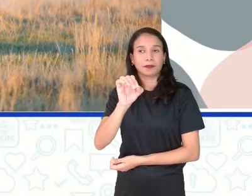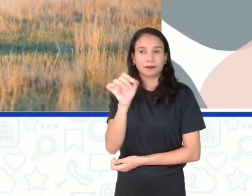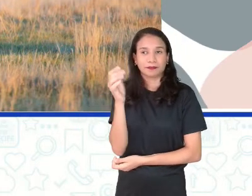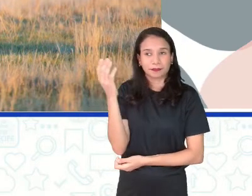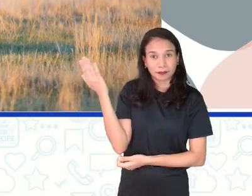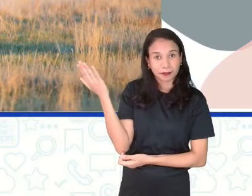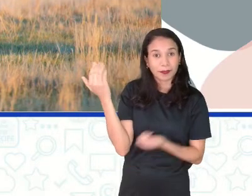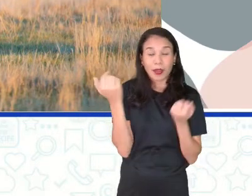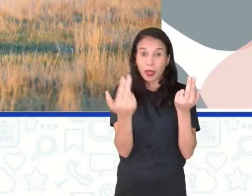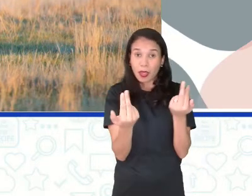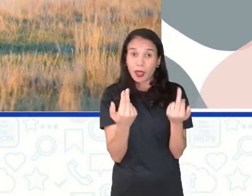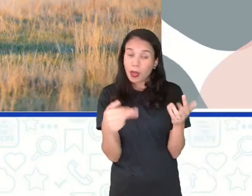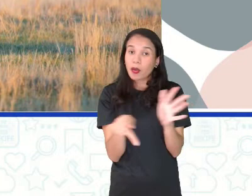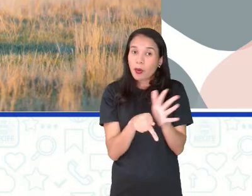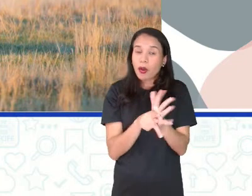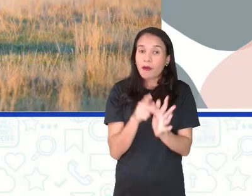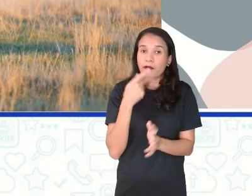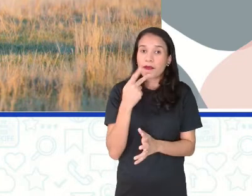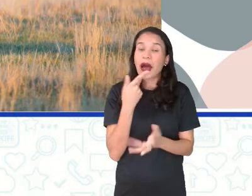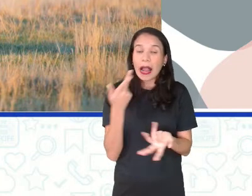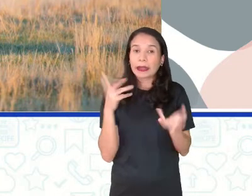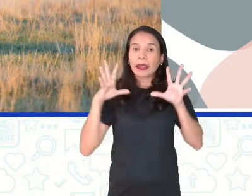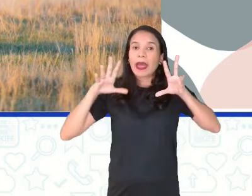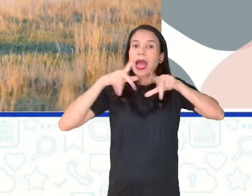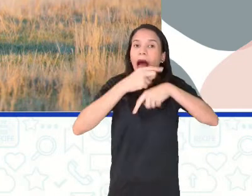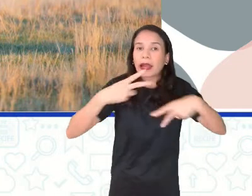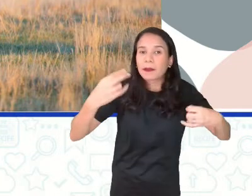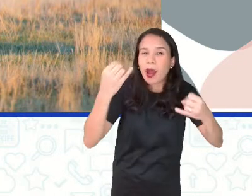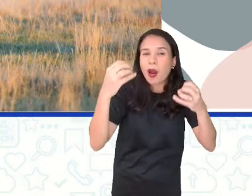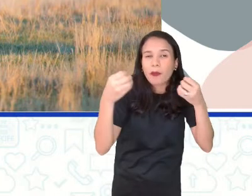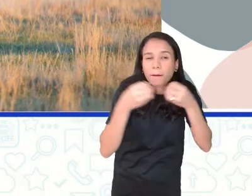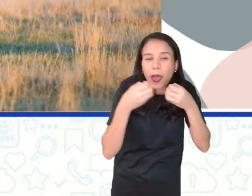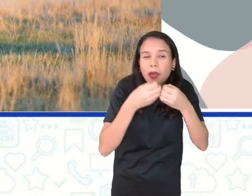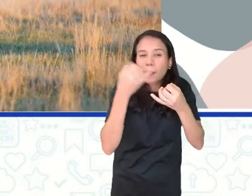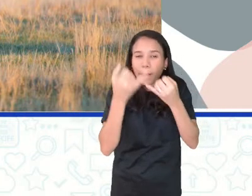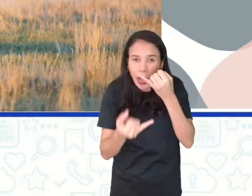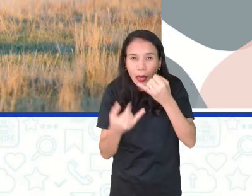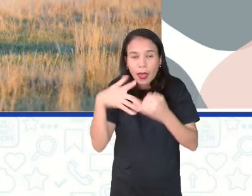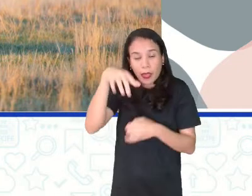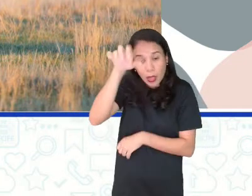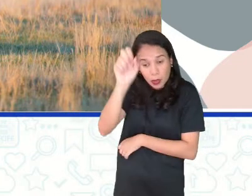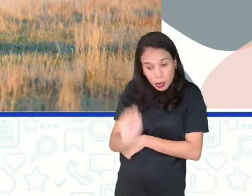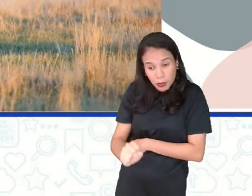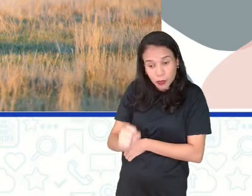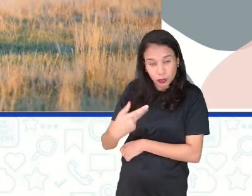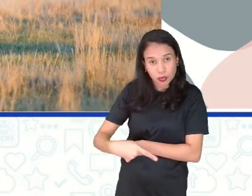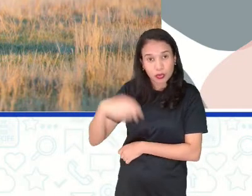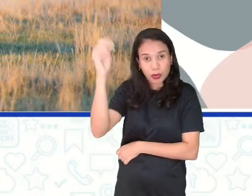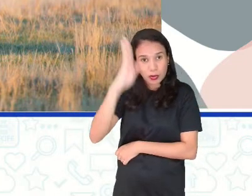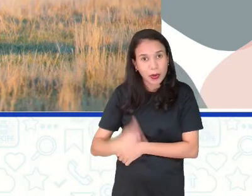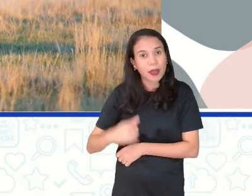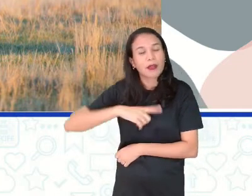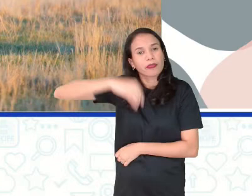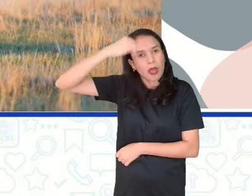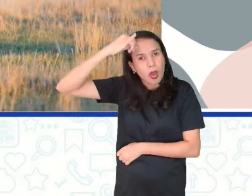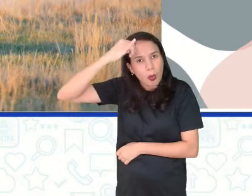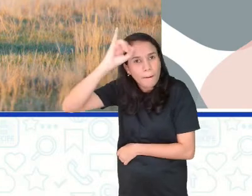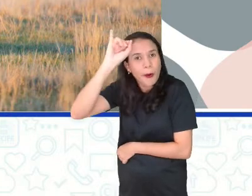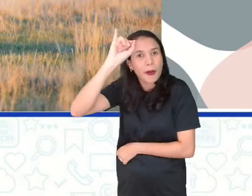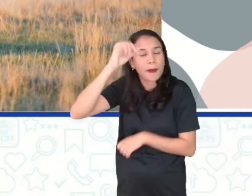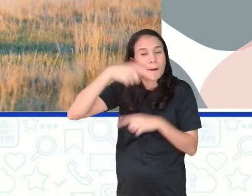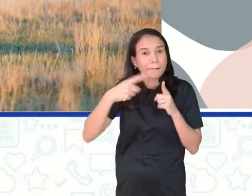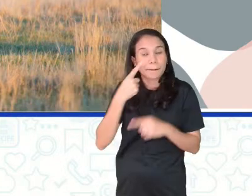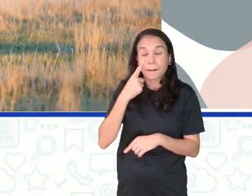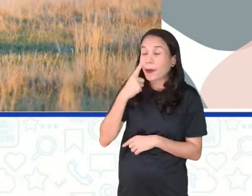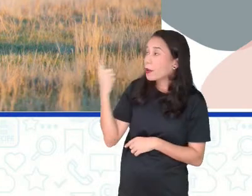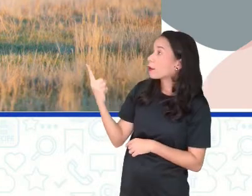né, sobre ter animais próximos aqui, né? Então, lá no sul do Brasil a gente vai ter a criação, né, de gado também, mas só que esse bisão